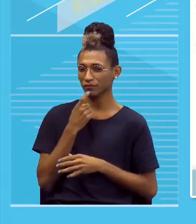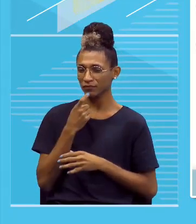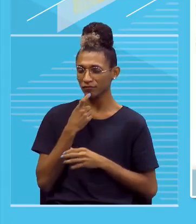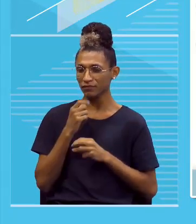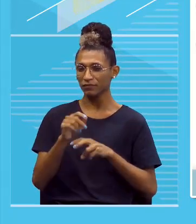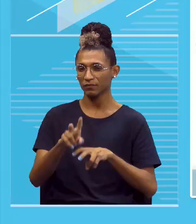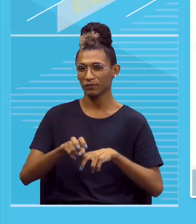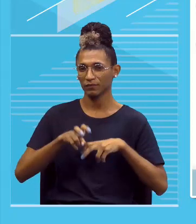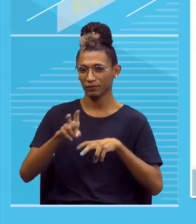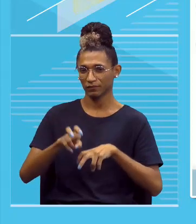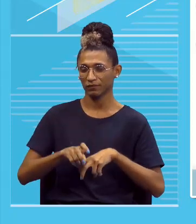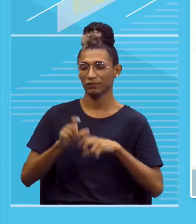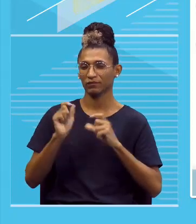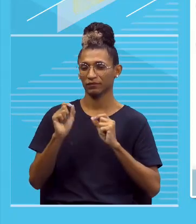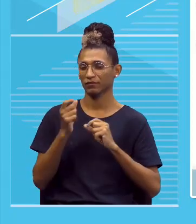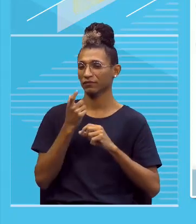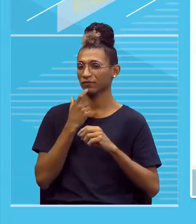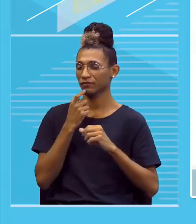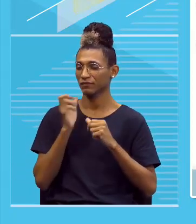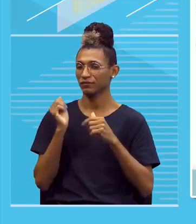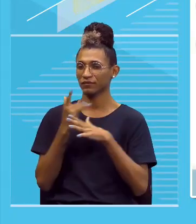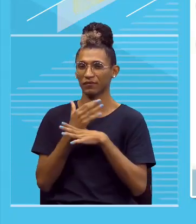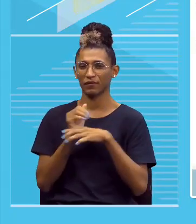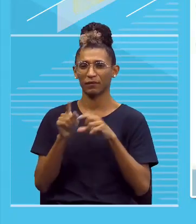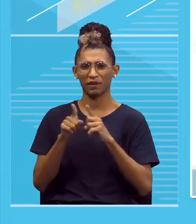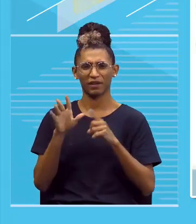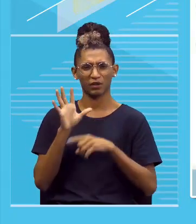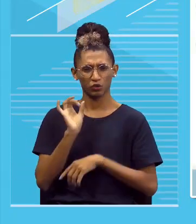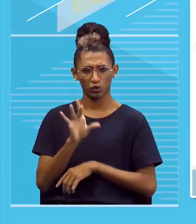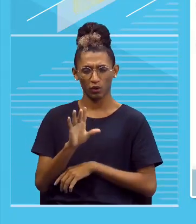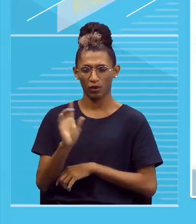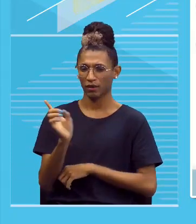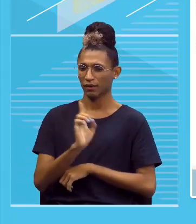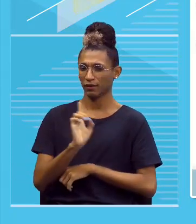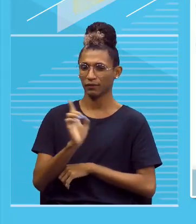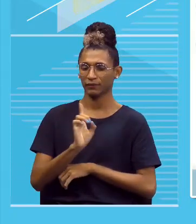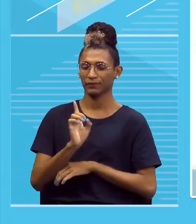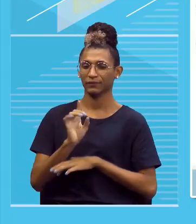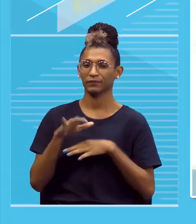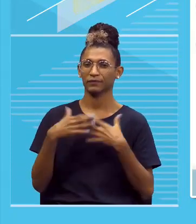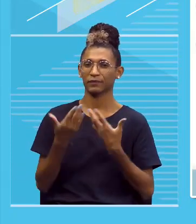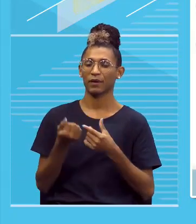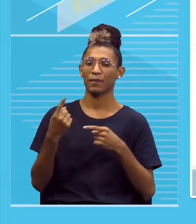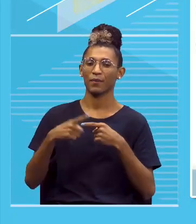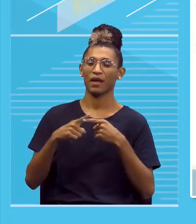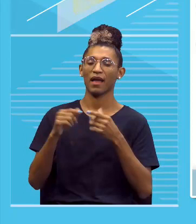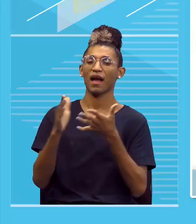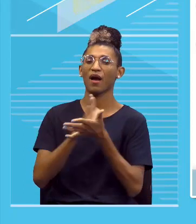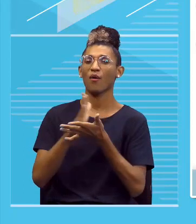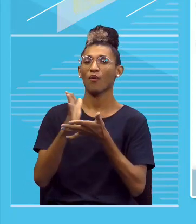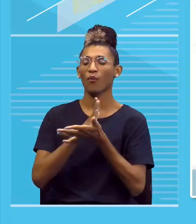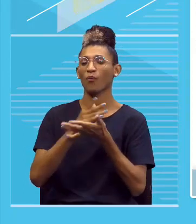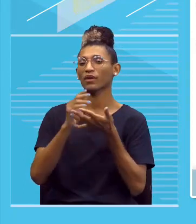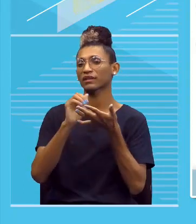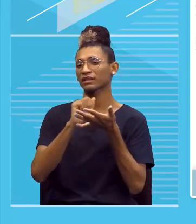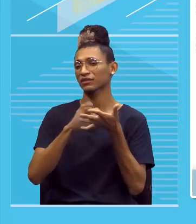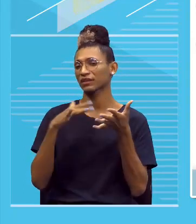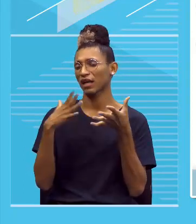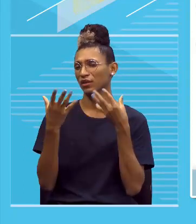cidade mas só foi por isso aproximação é porque as atividades